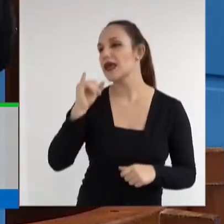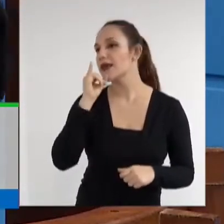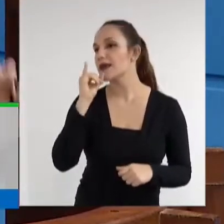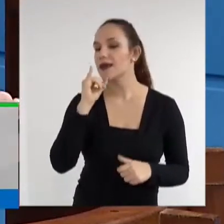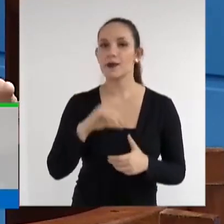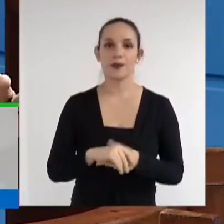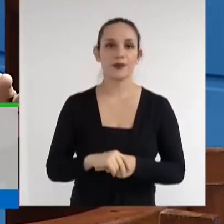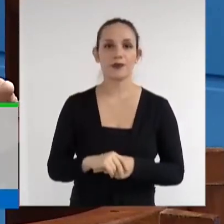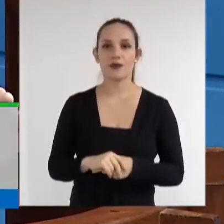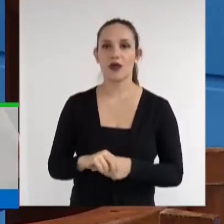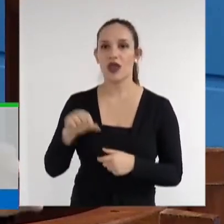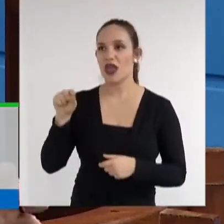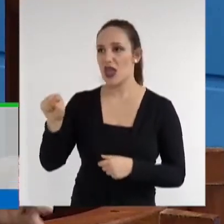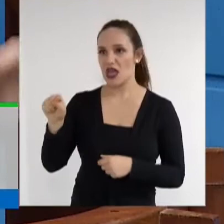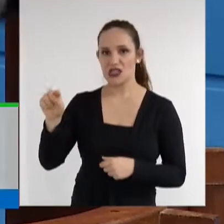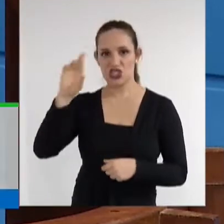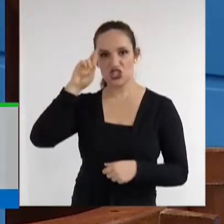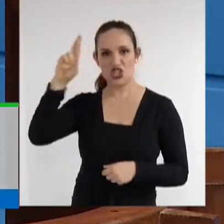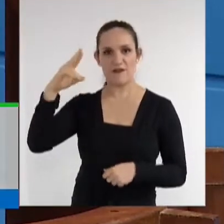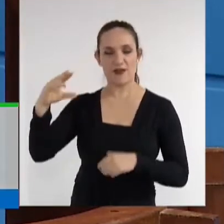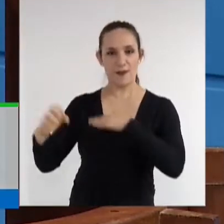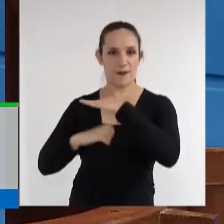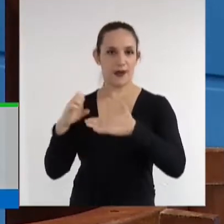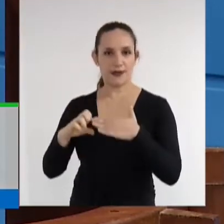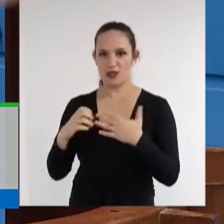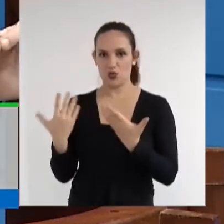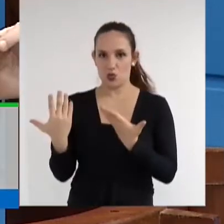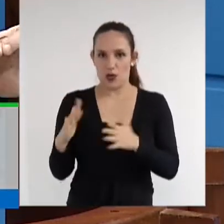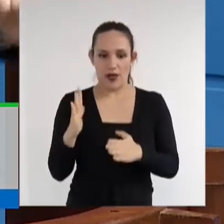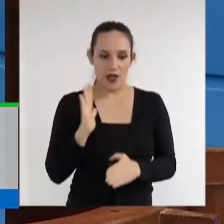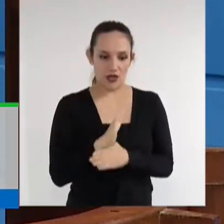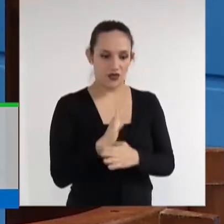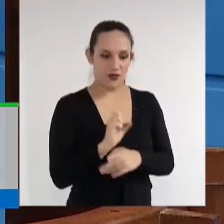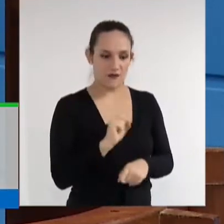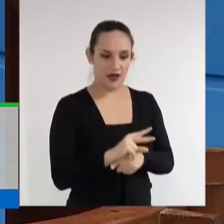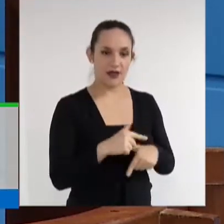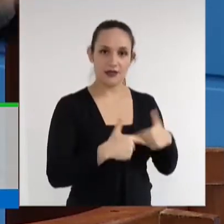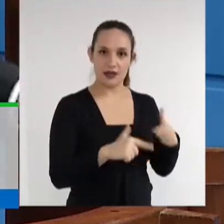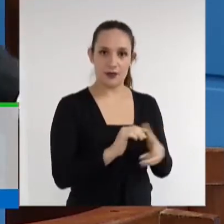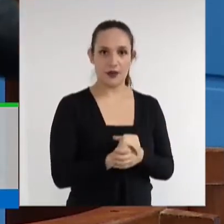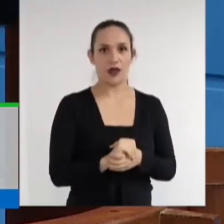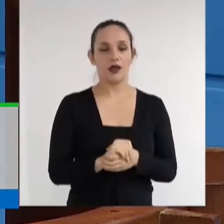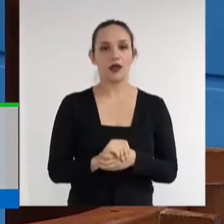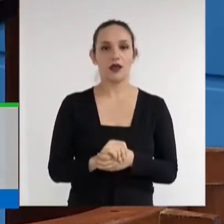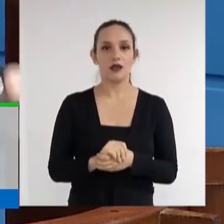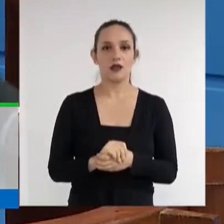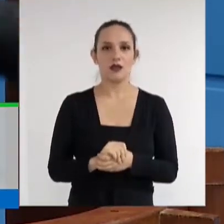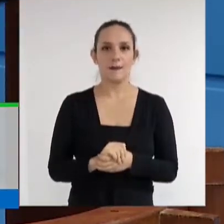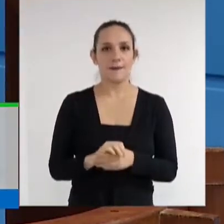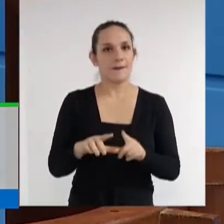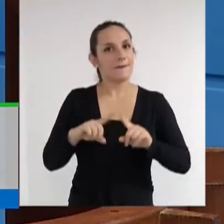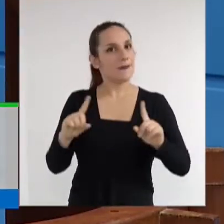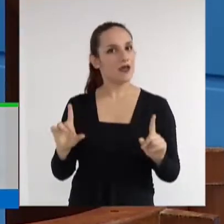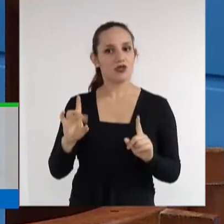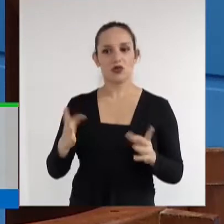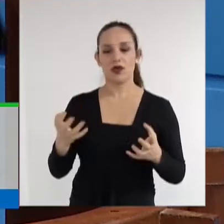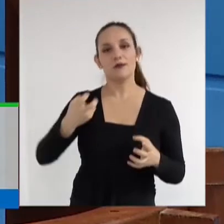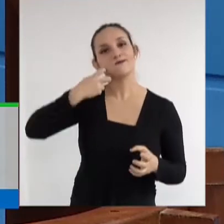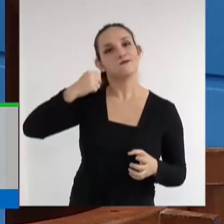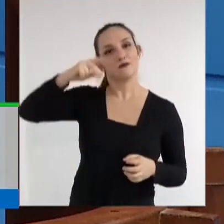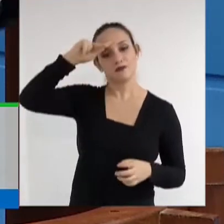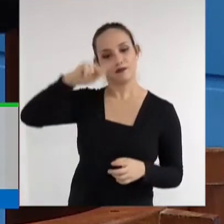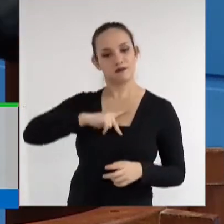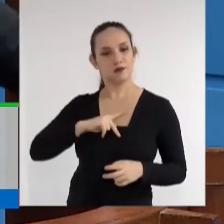não gera emprego, mas ele é depositado num investimento para garantir